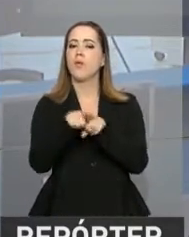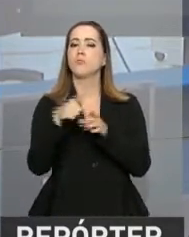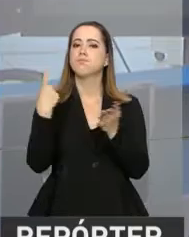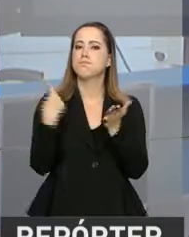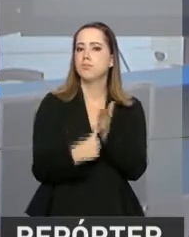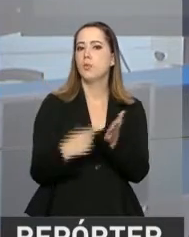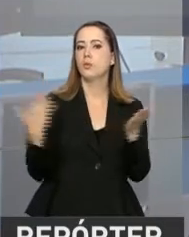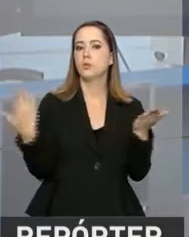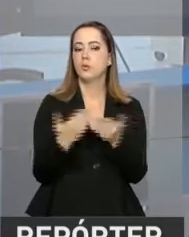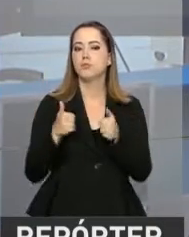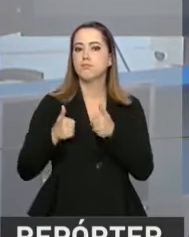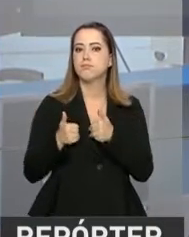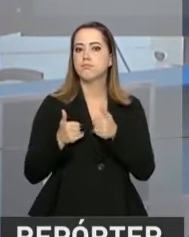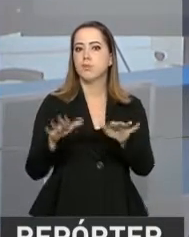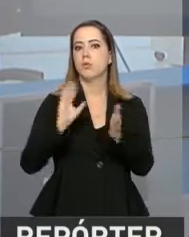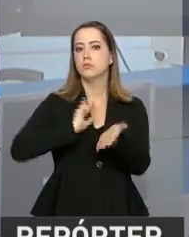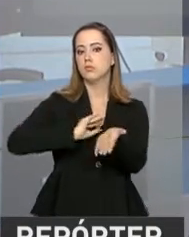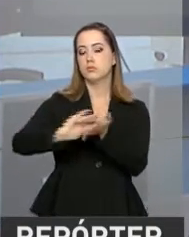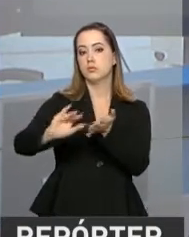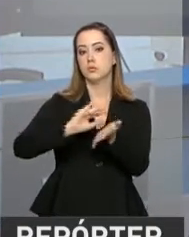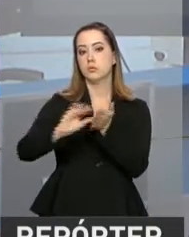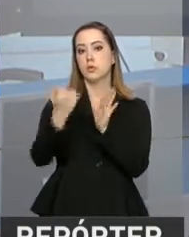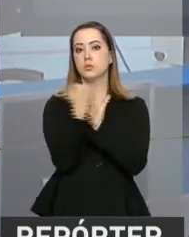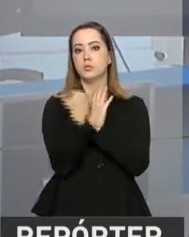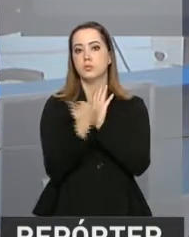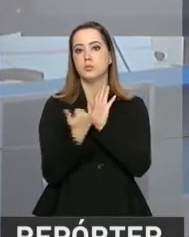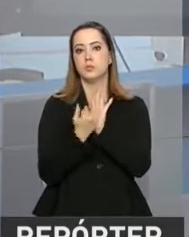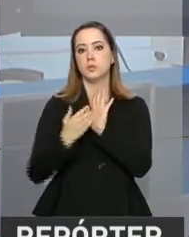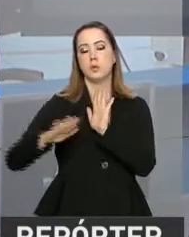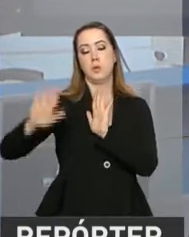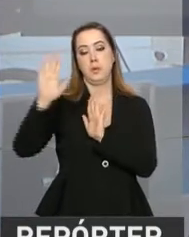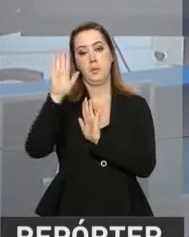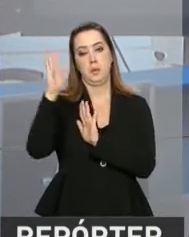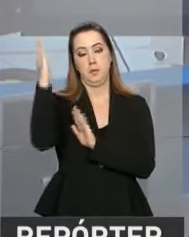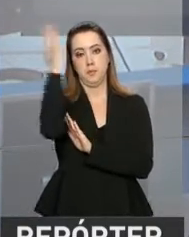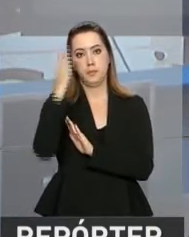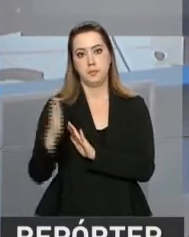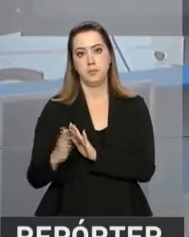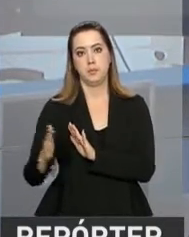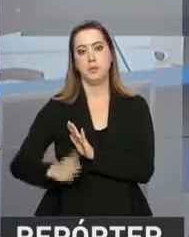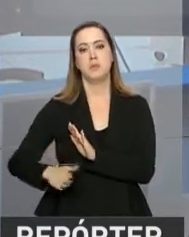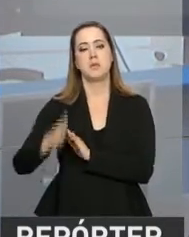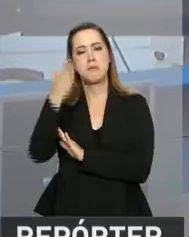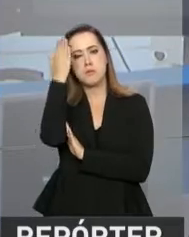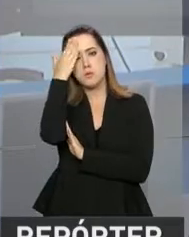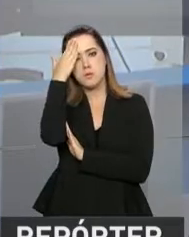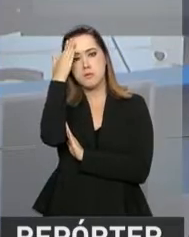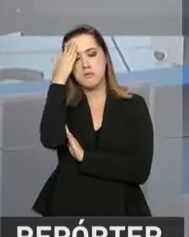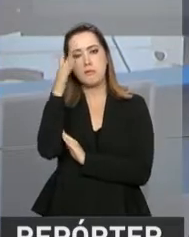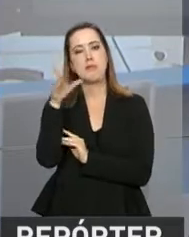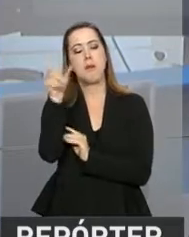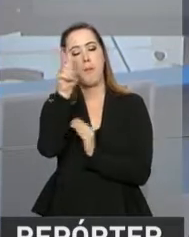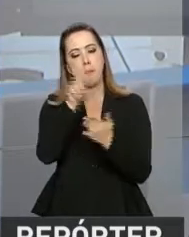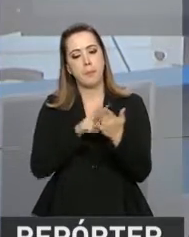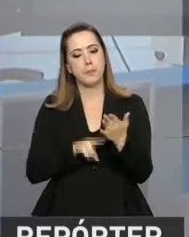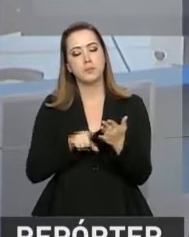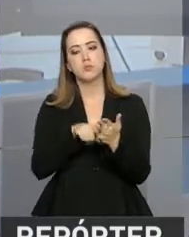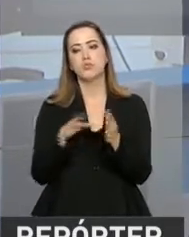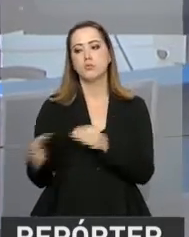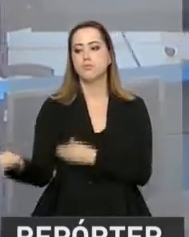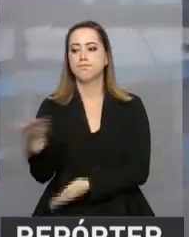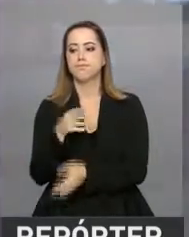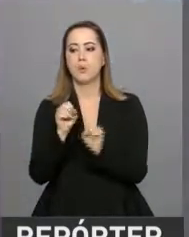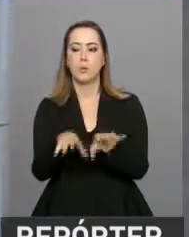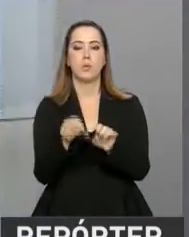garantiu hoje ampliação e o investimento do programa Brasil Alfabetizado que envolve a educação de jovens e